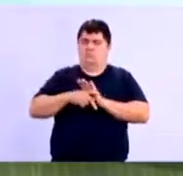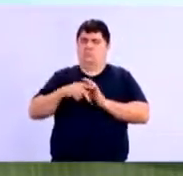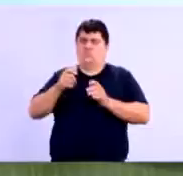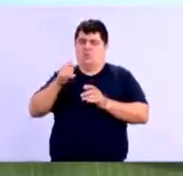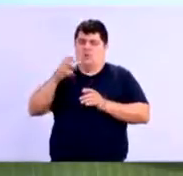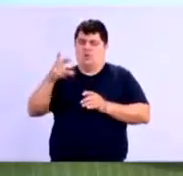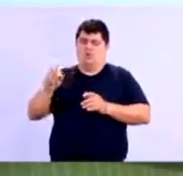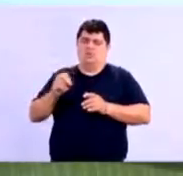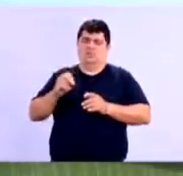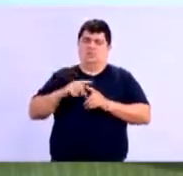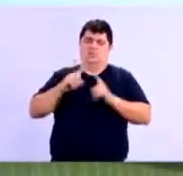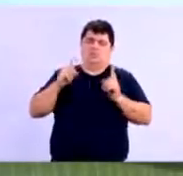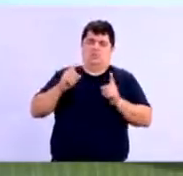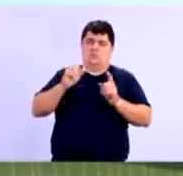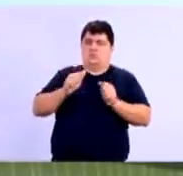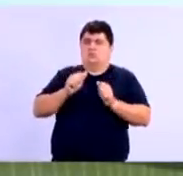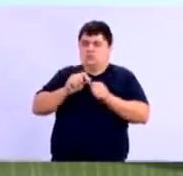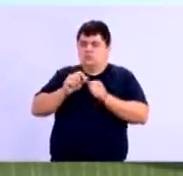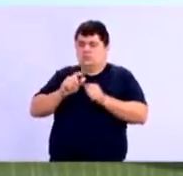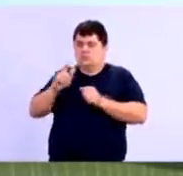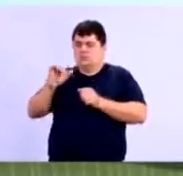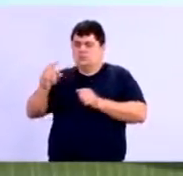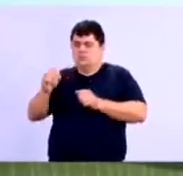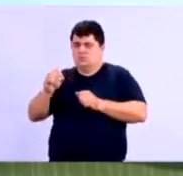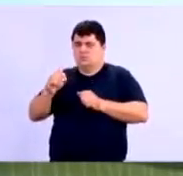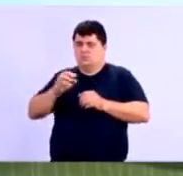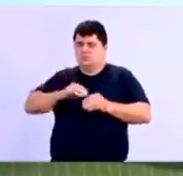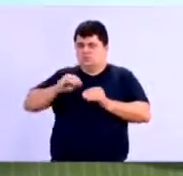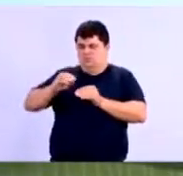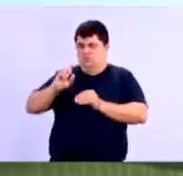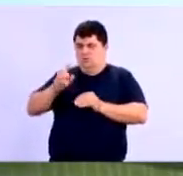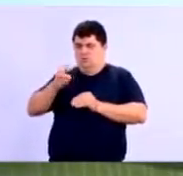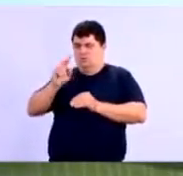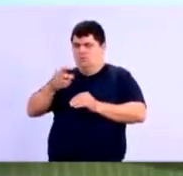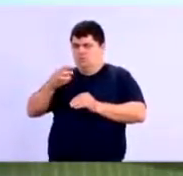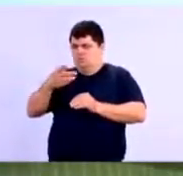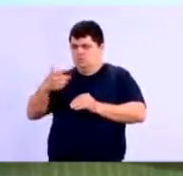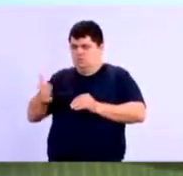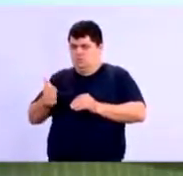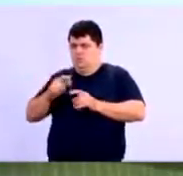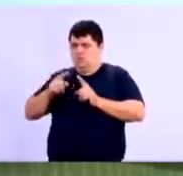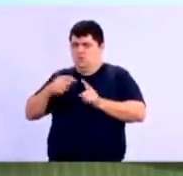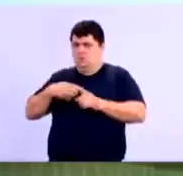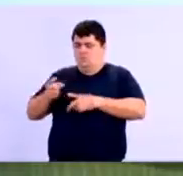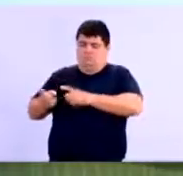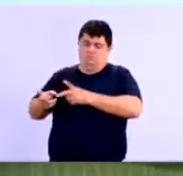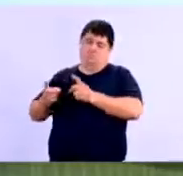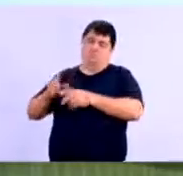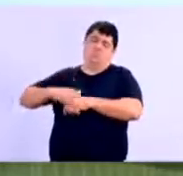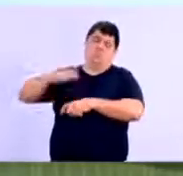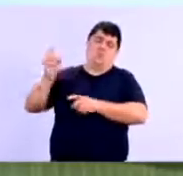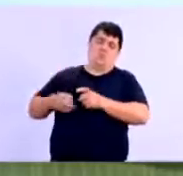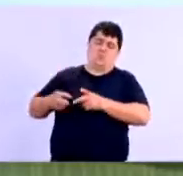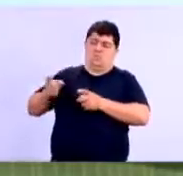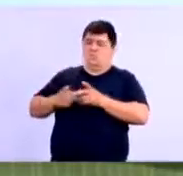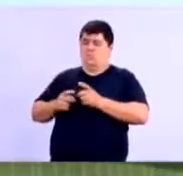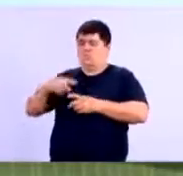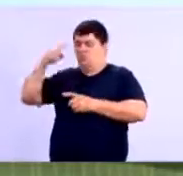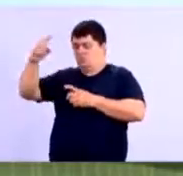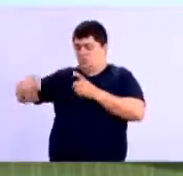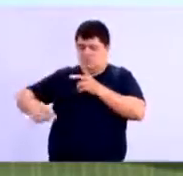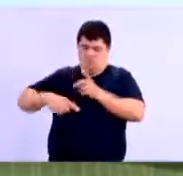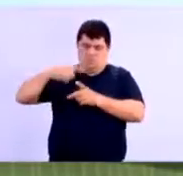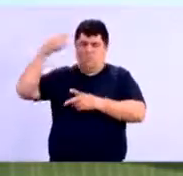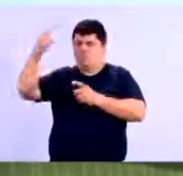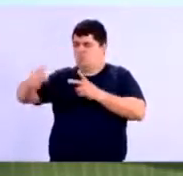investidos. Mas eu posso fazer girar mais. Não, deixa nos 2,31 mesmo, só que eu vou começar a girar muito mais. Eu girando muito mais, eu vou ter muito mais